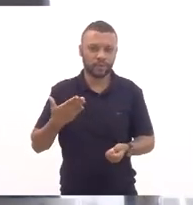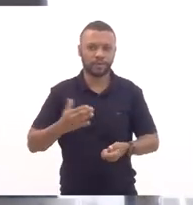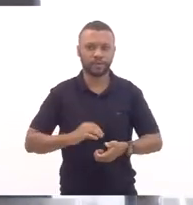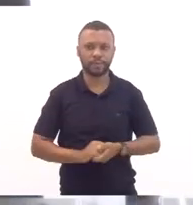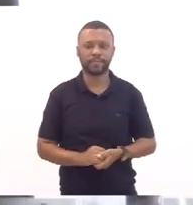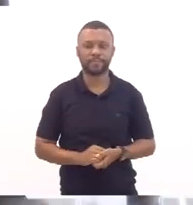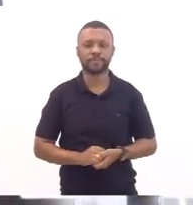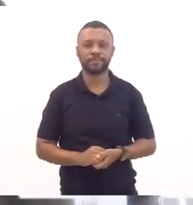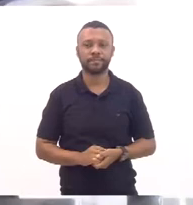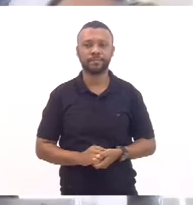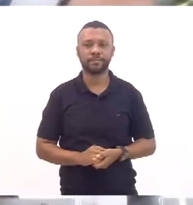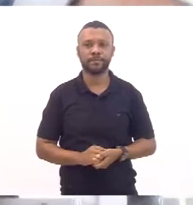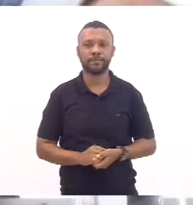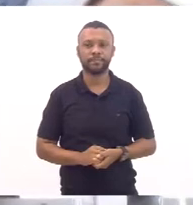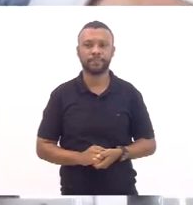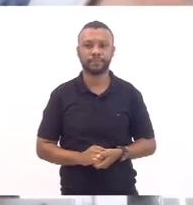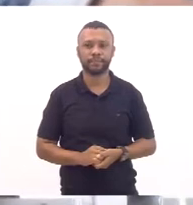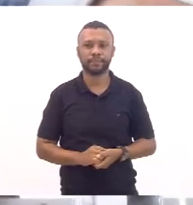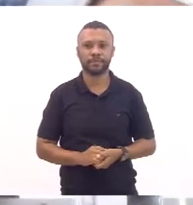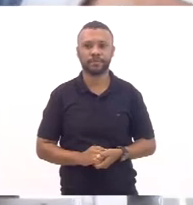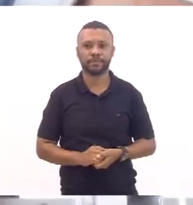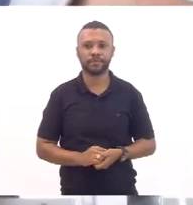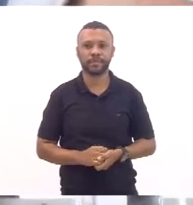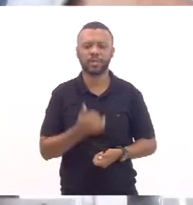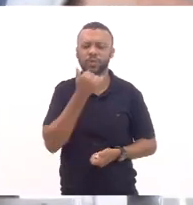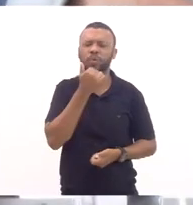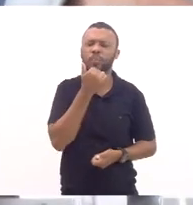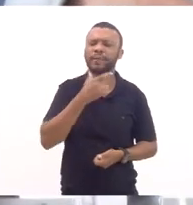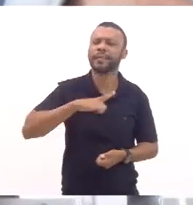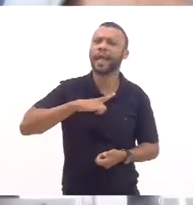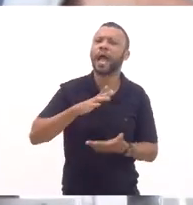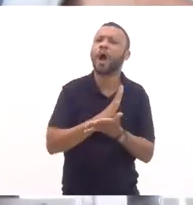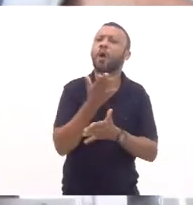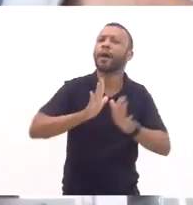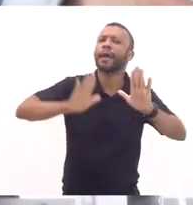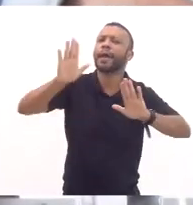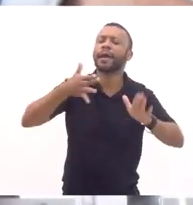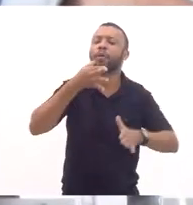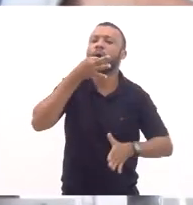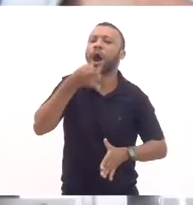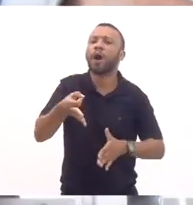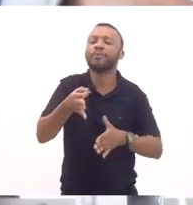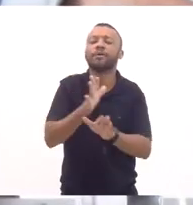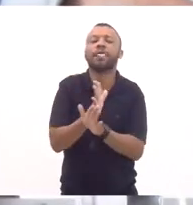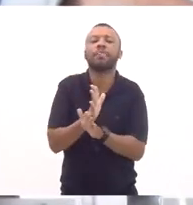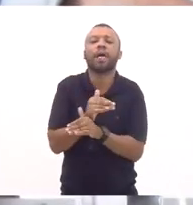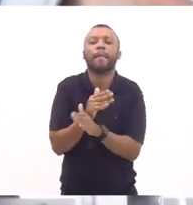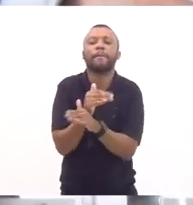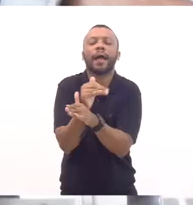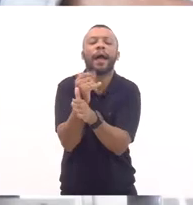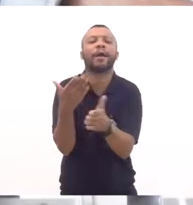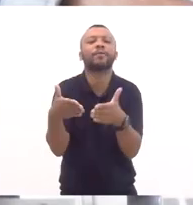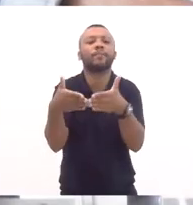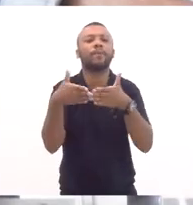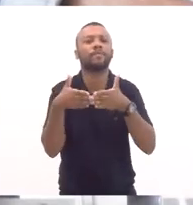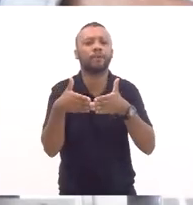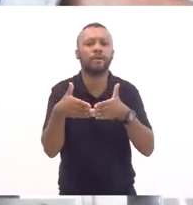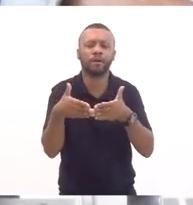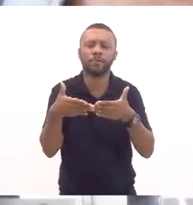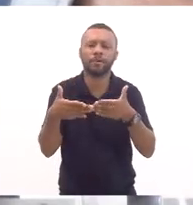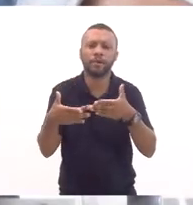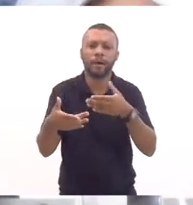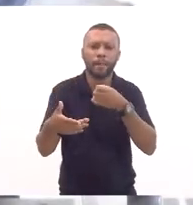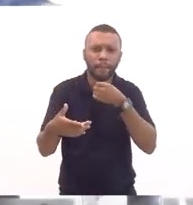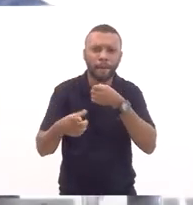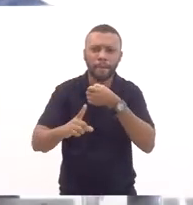Invisibilizar. A gente fala do assunto... Tem alguém aí com o áudio aberto, por favor? Vamos fechar aí o microfone, gente?